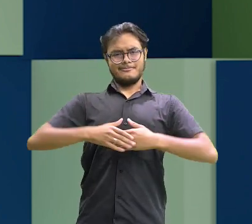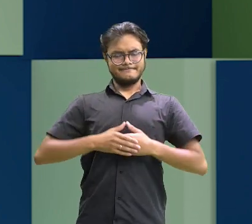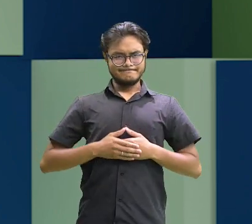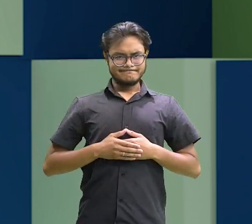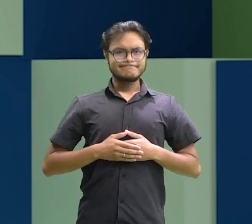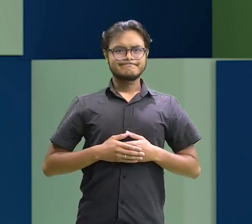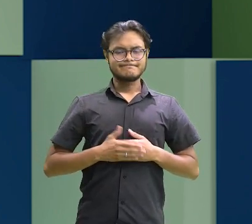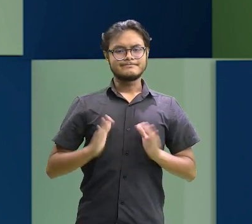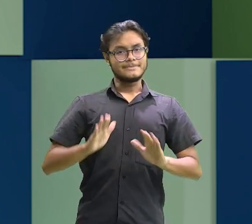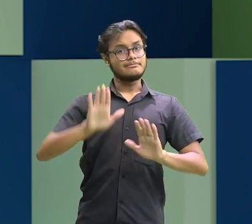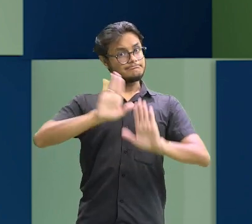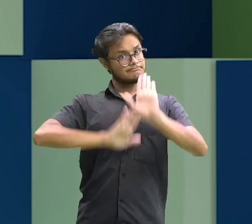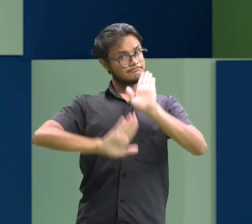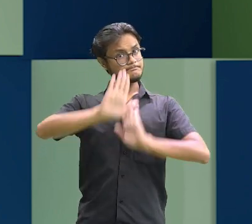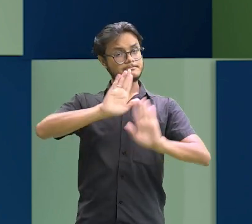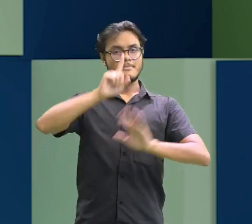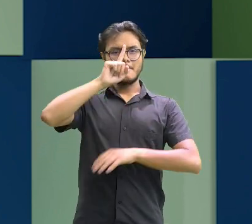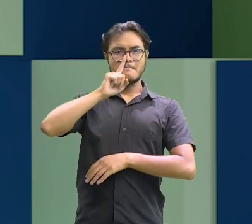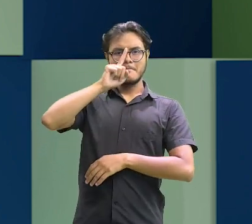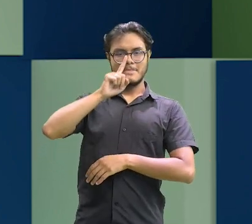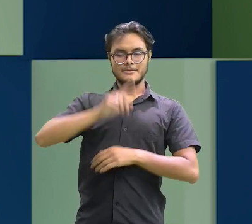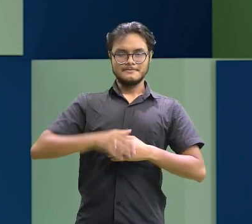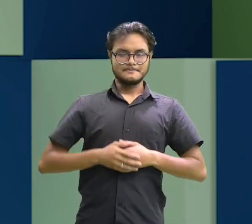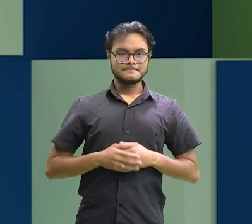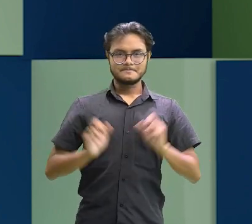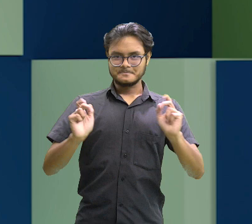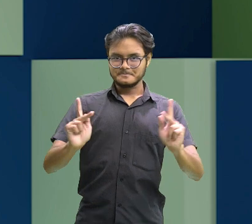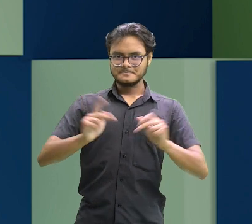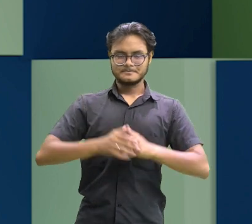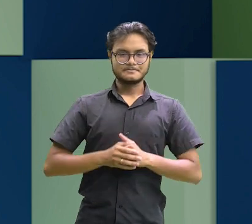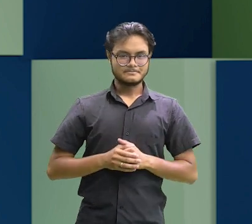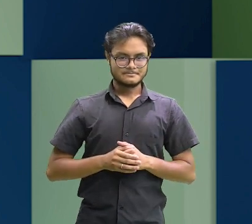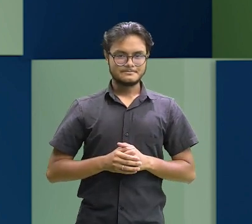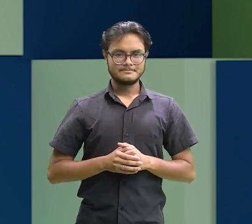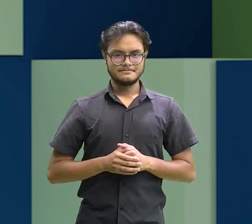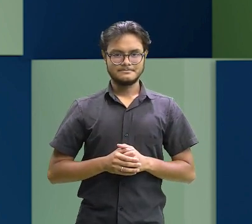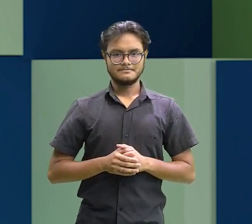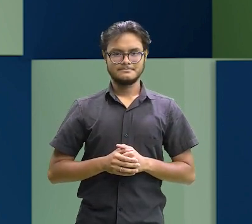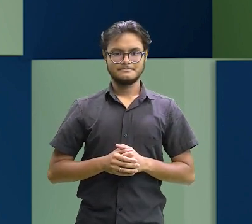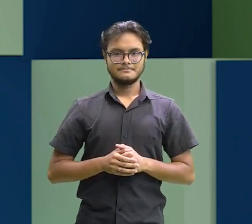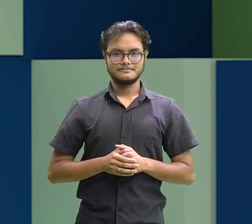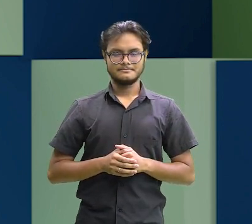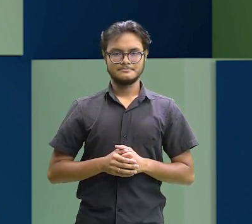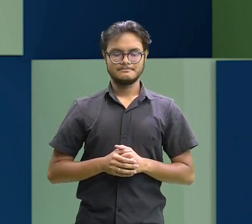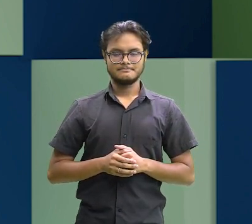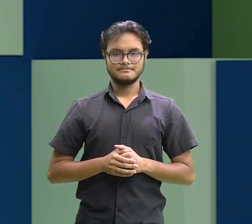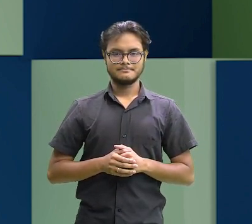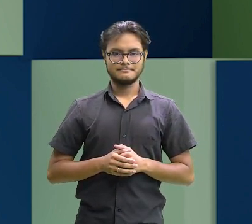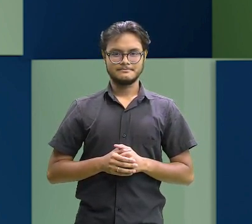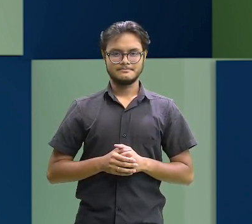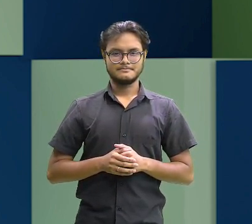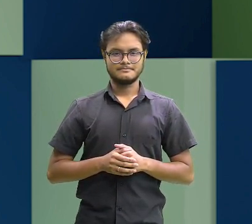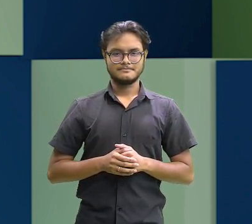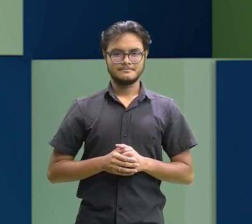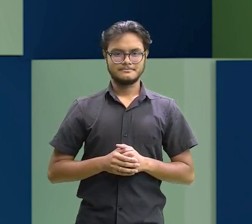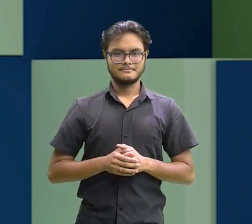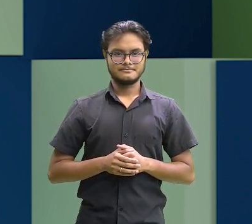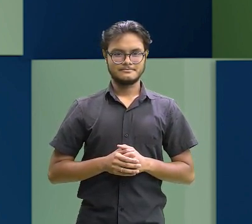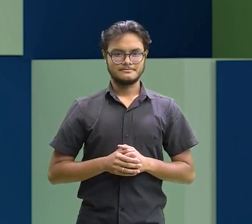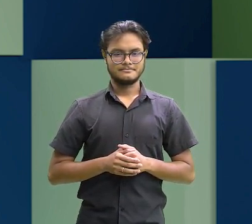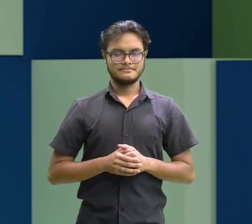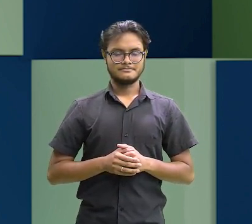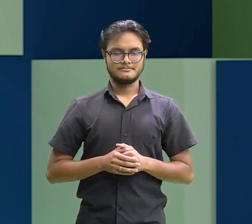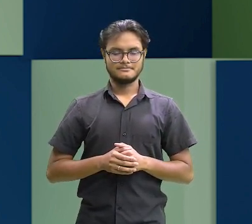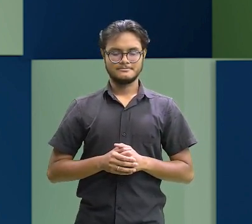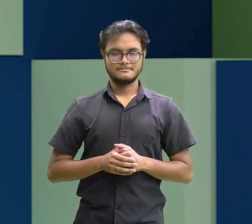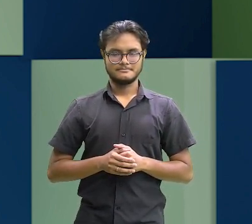período perigoso, aquele período do meio do seu ciclo menstrual de 28 dias ali. Beleza? Viram aí a tabelinha?